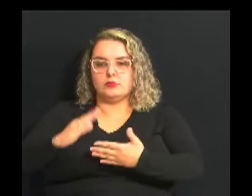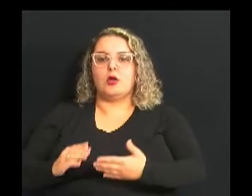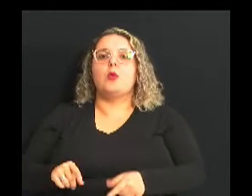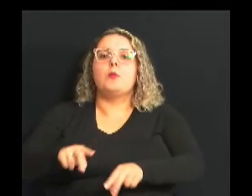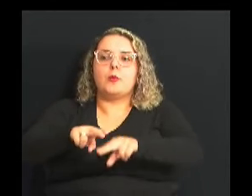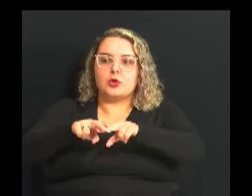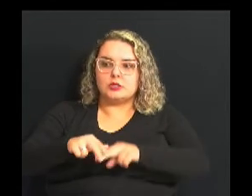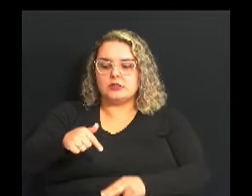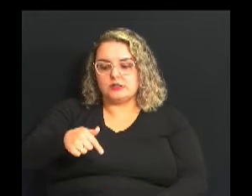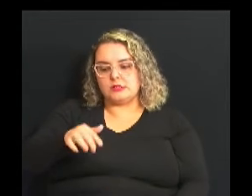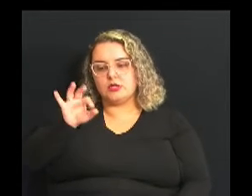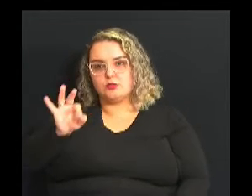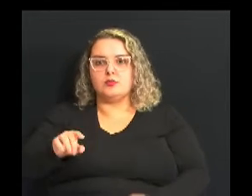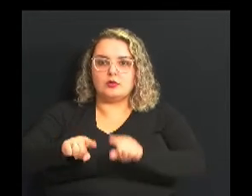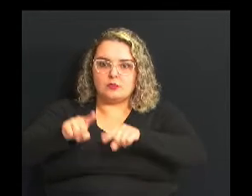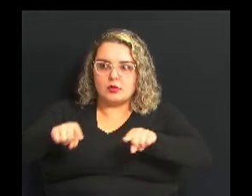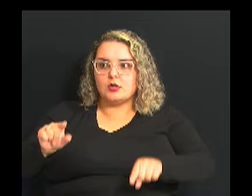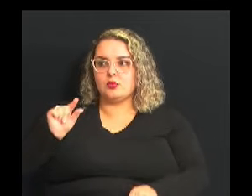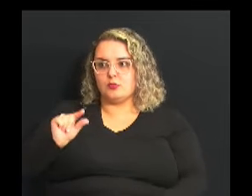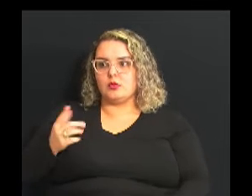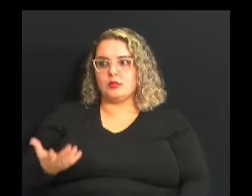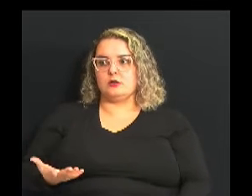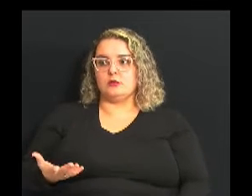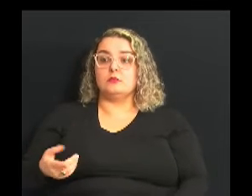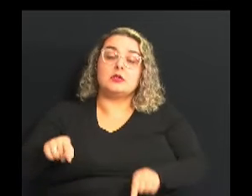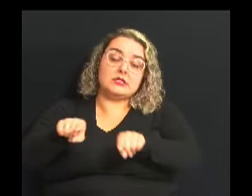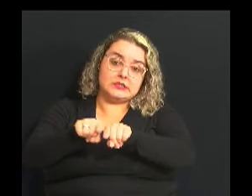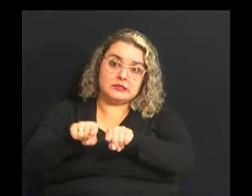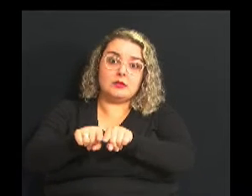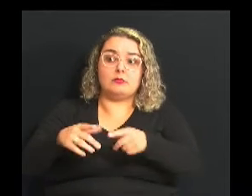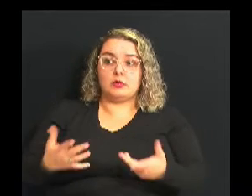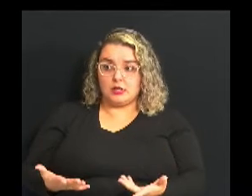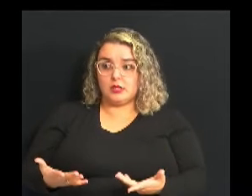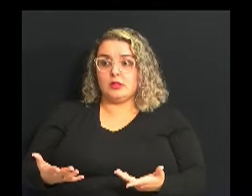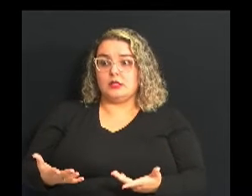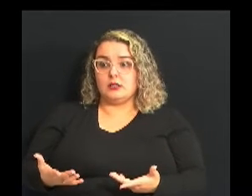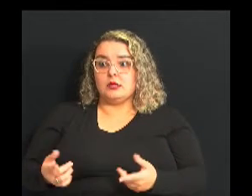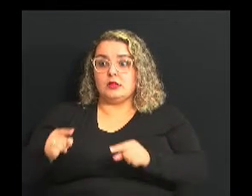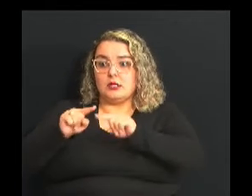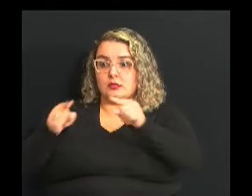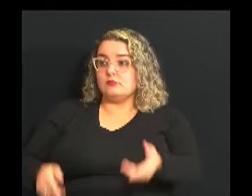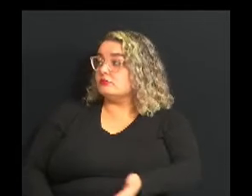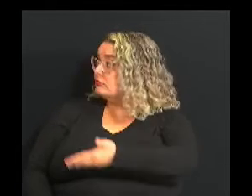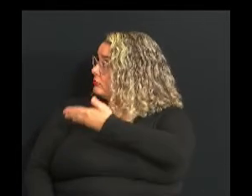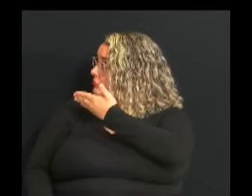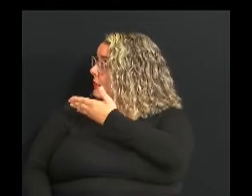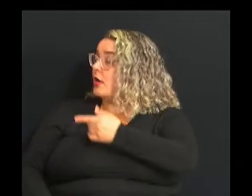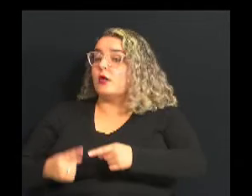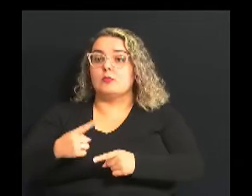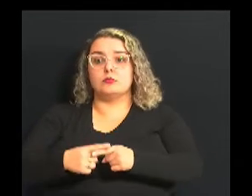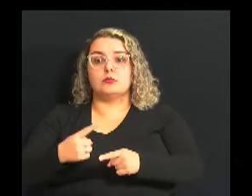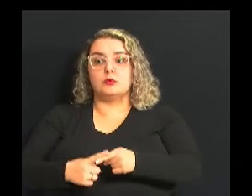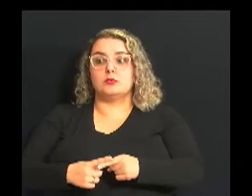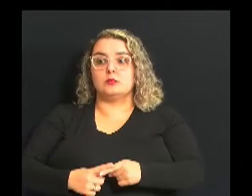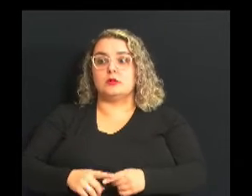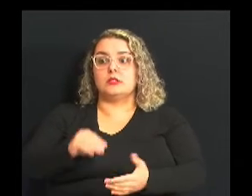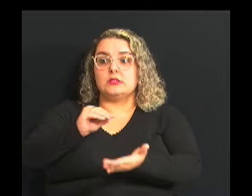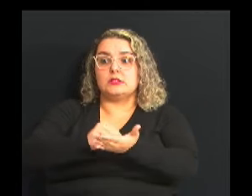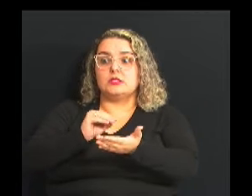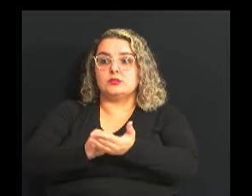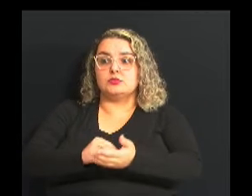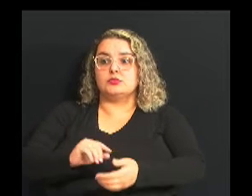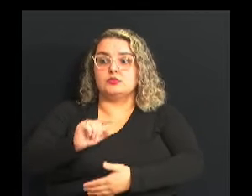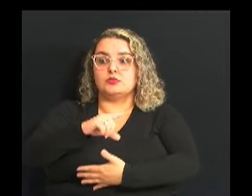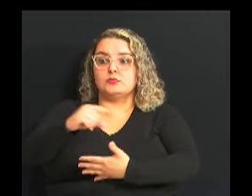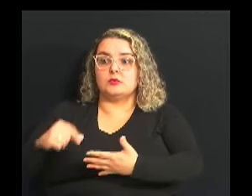7% aí que varia um pouquinho. Mas, inclusive, eu coloquei essa tela aí, porque essa tela é da cobertura das últimas eleições.